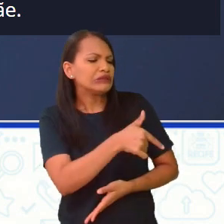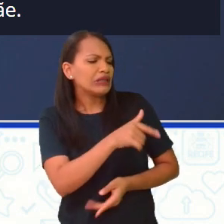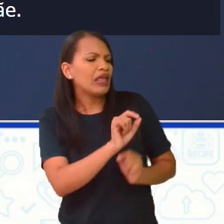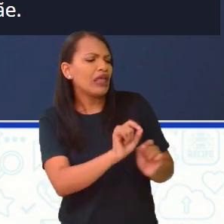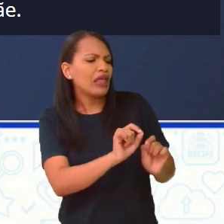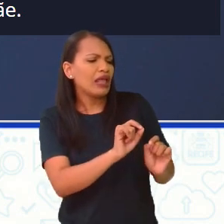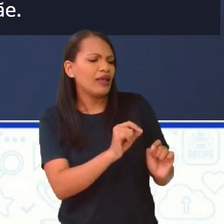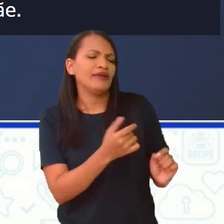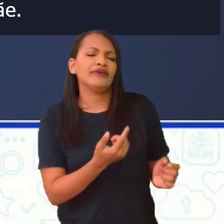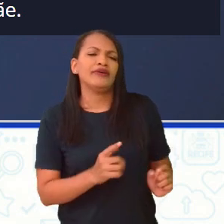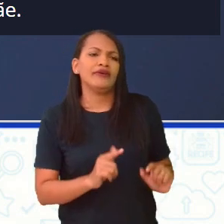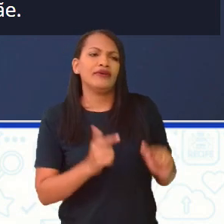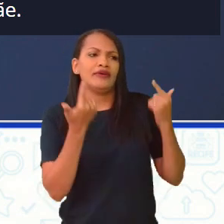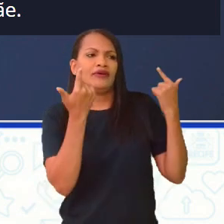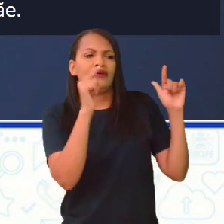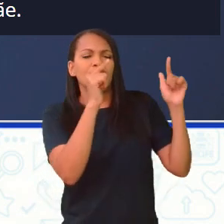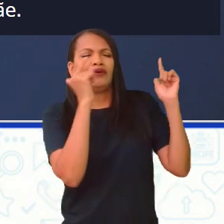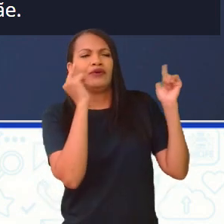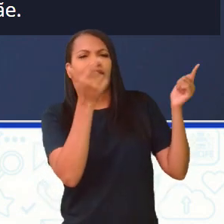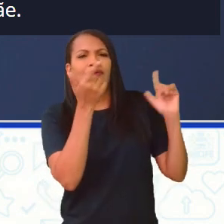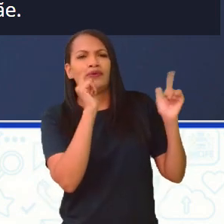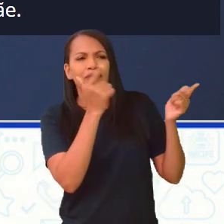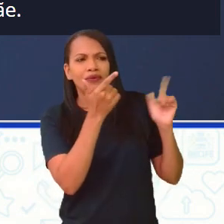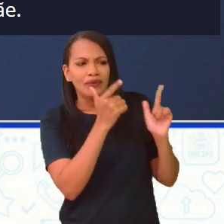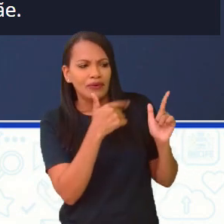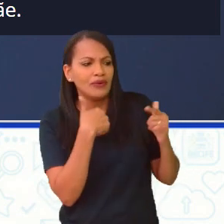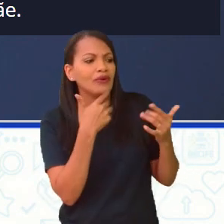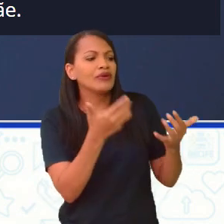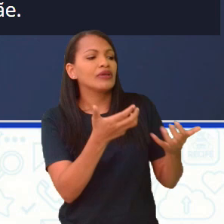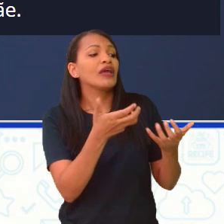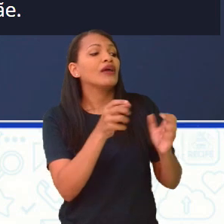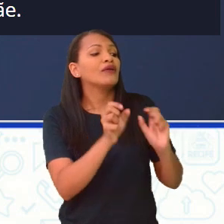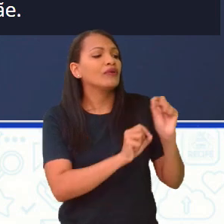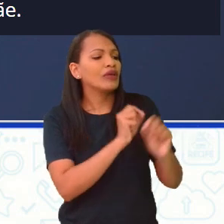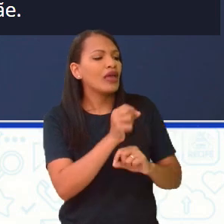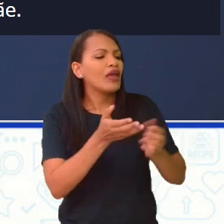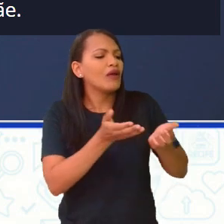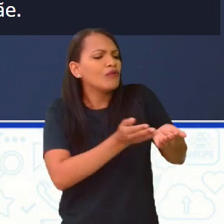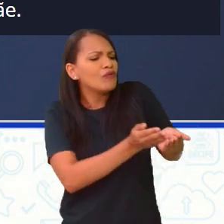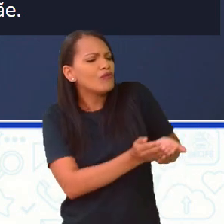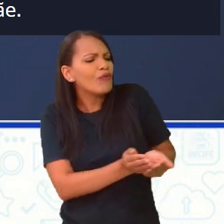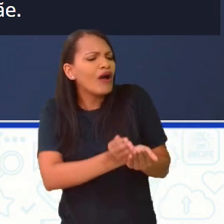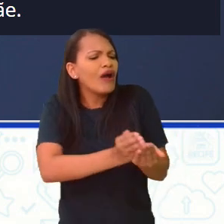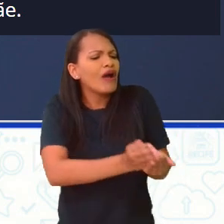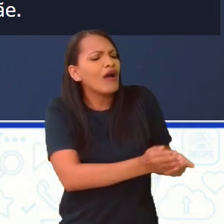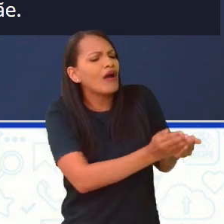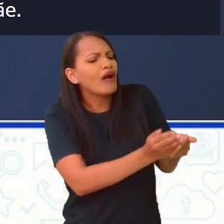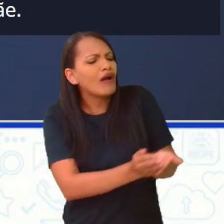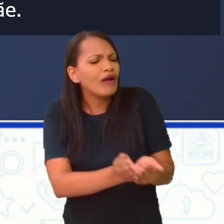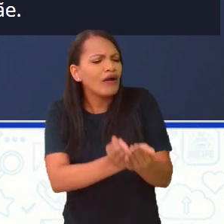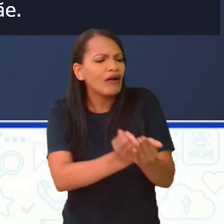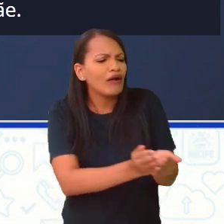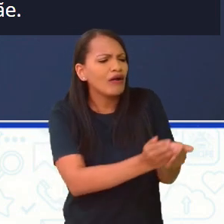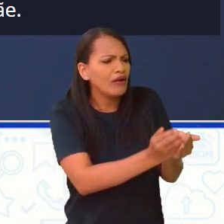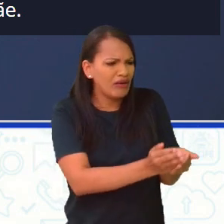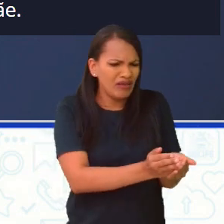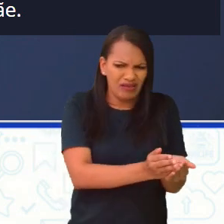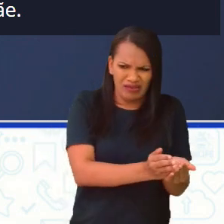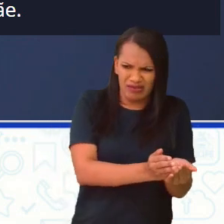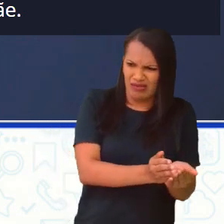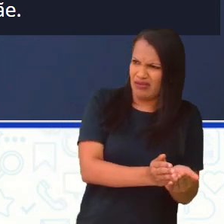aventureira, cortará vento pelo mar. Quero que seja um lindo mastro de navio. A pequena árvore imediatamente